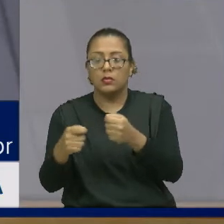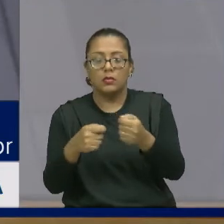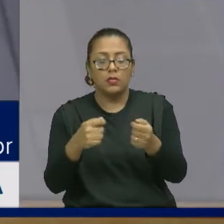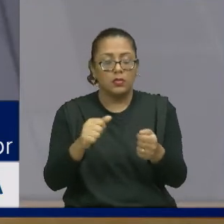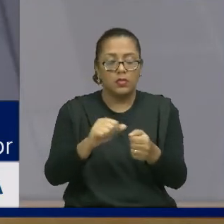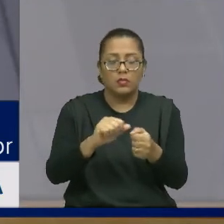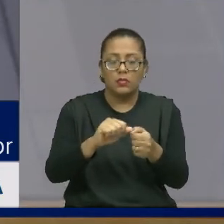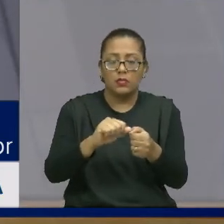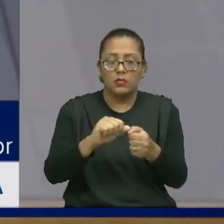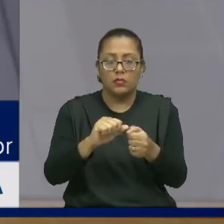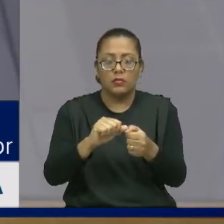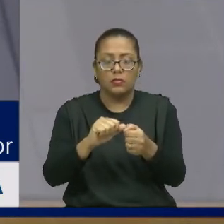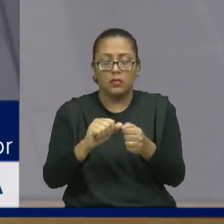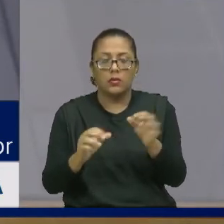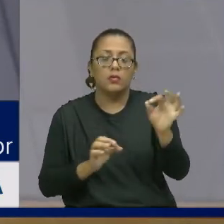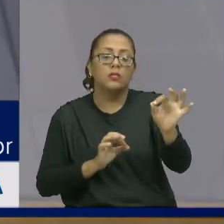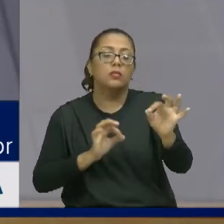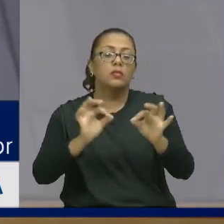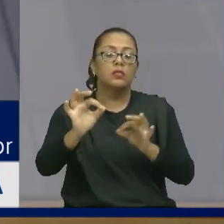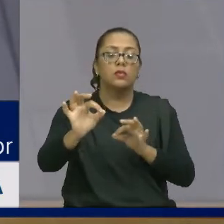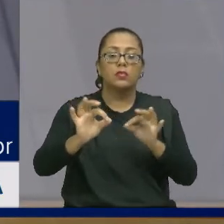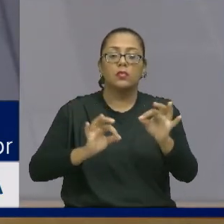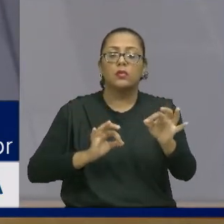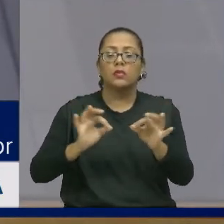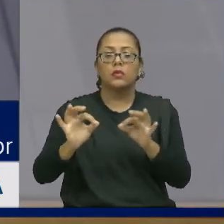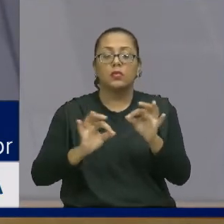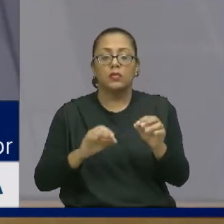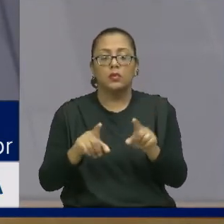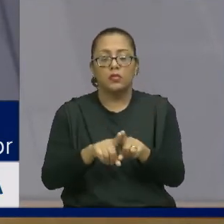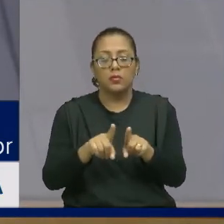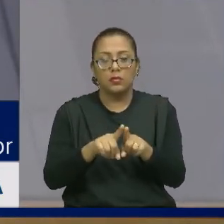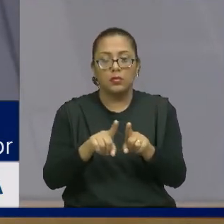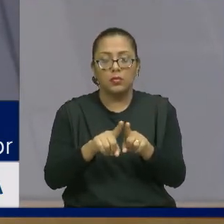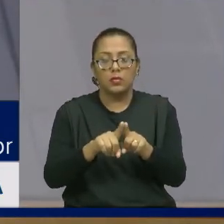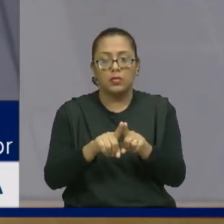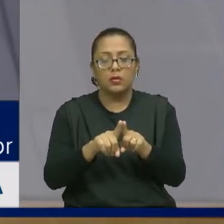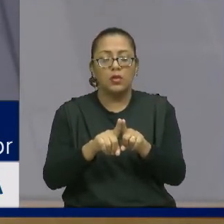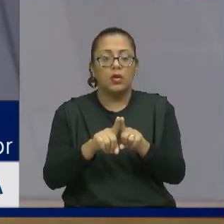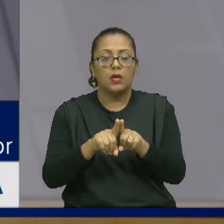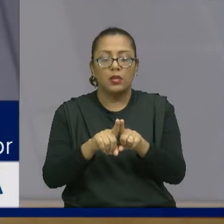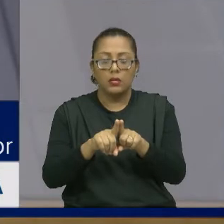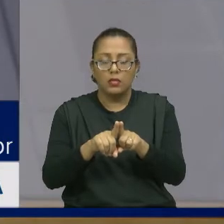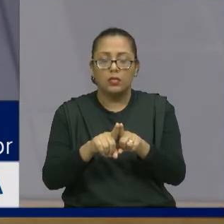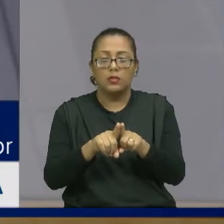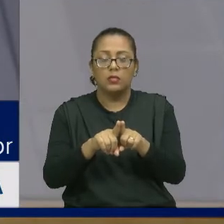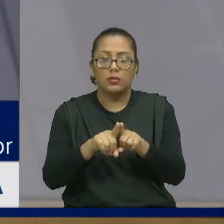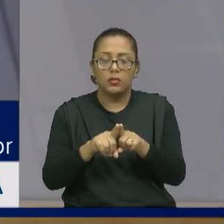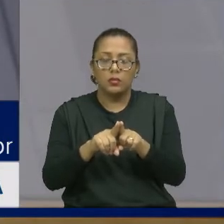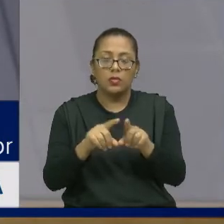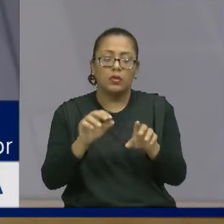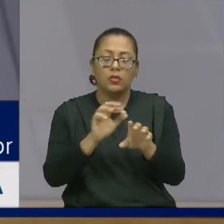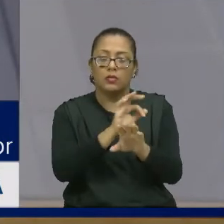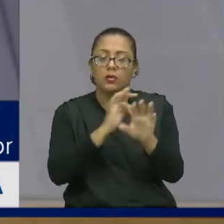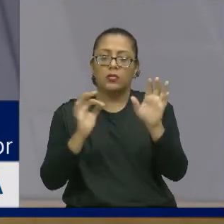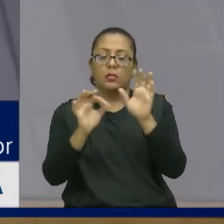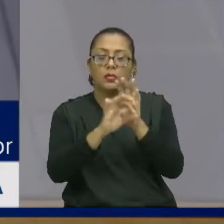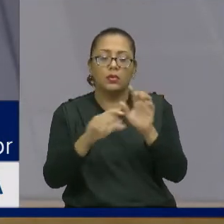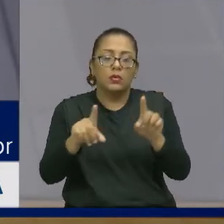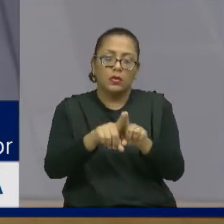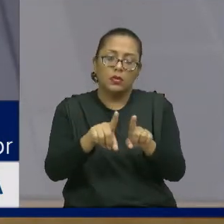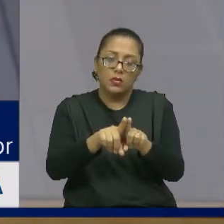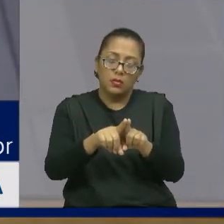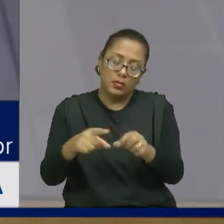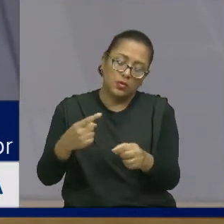tendentes ao aperfeiçoamento do sistema administrativo e tributário do município, que